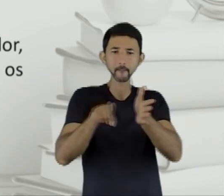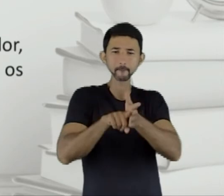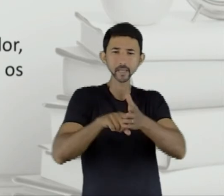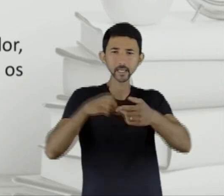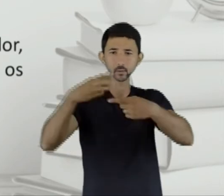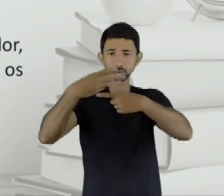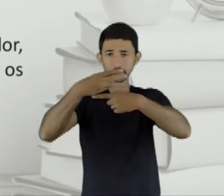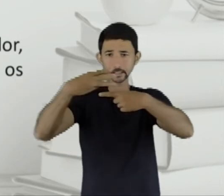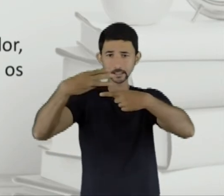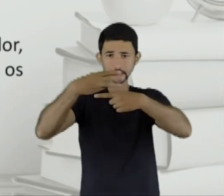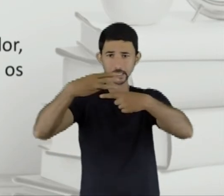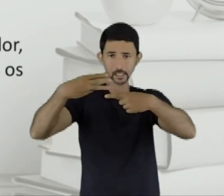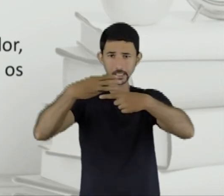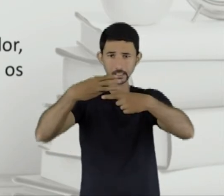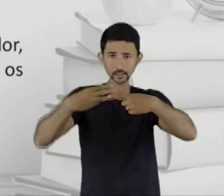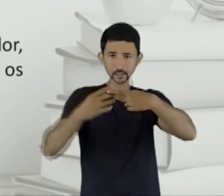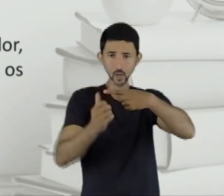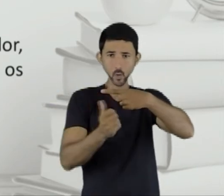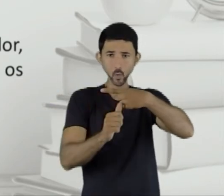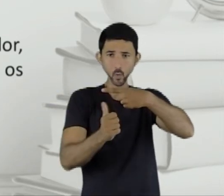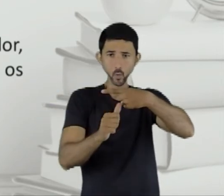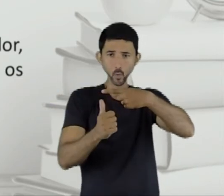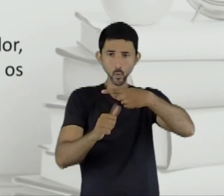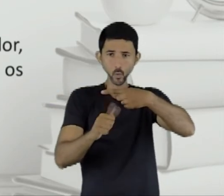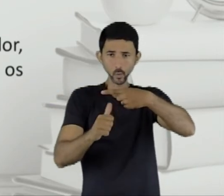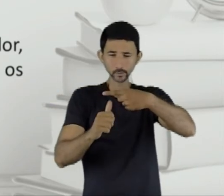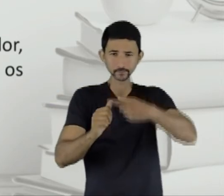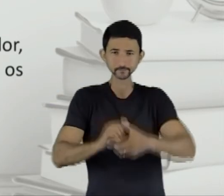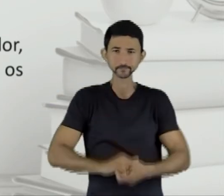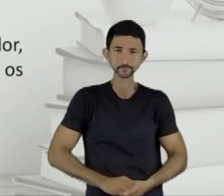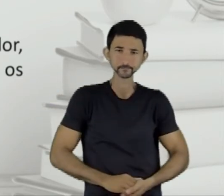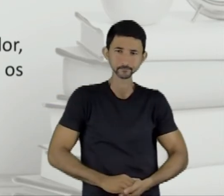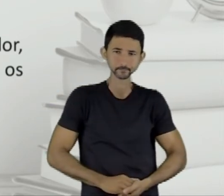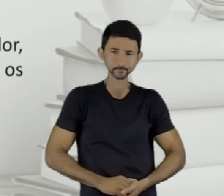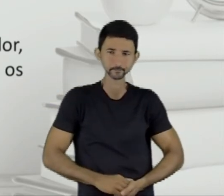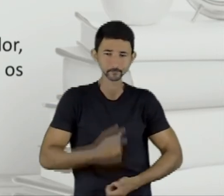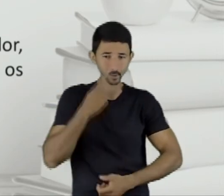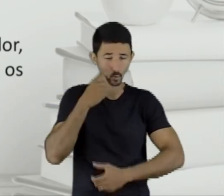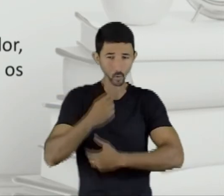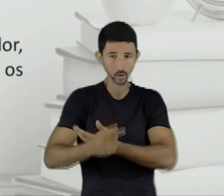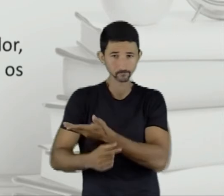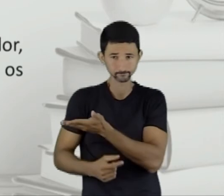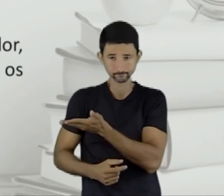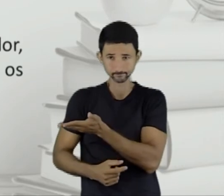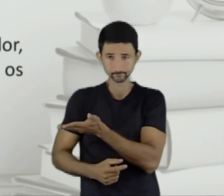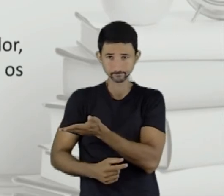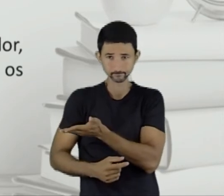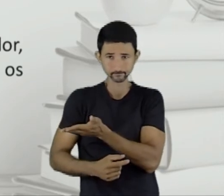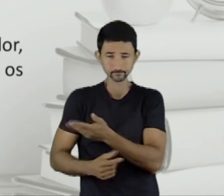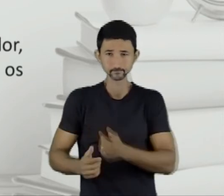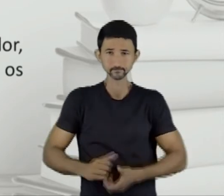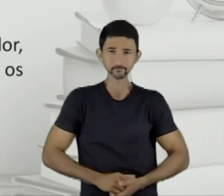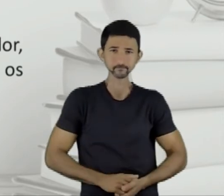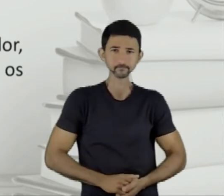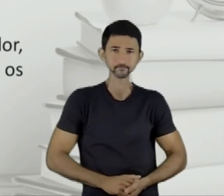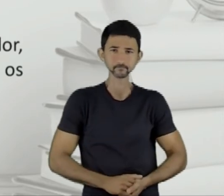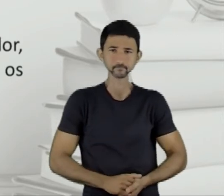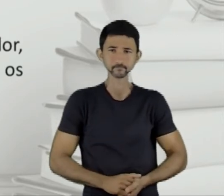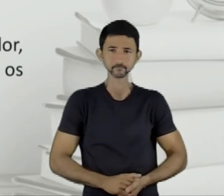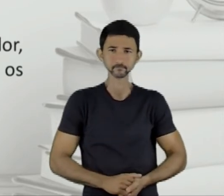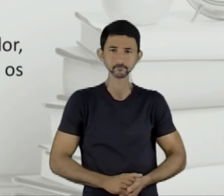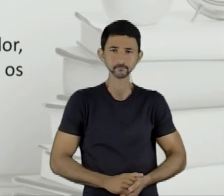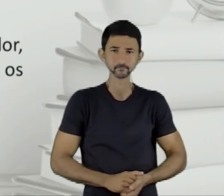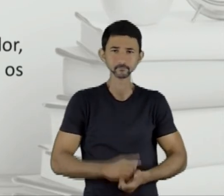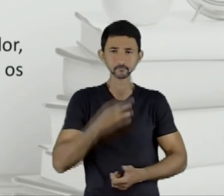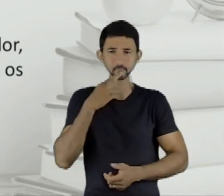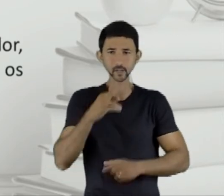33, certo? Ou então uma adição, como queira interpretar. Você já está no oitavo, nono ano, não tem problema falar assim.